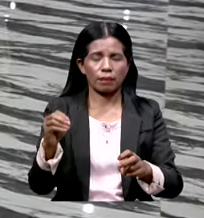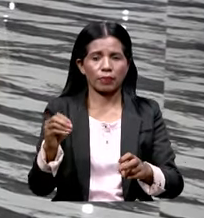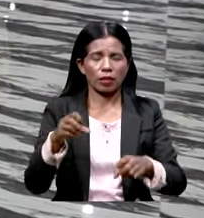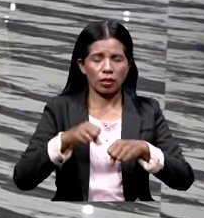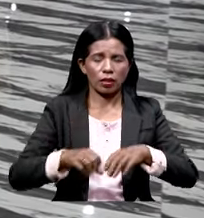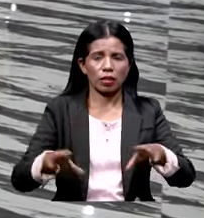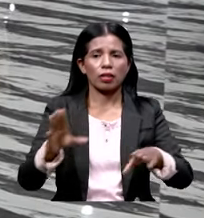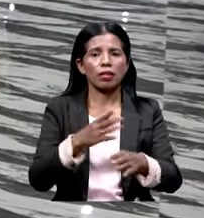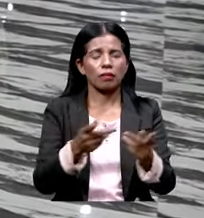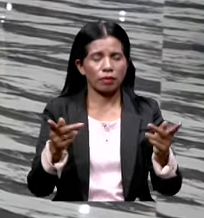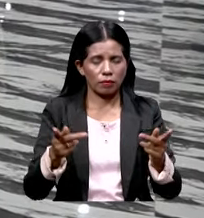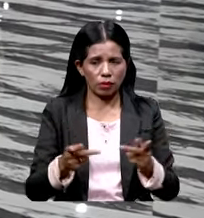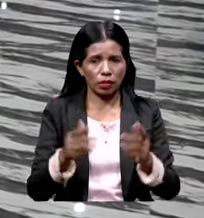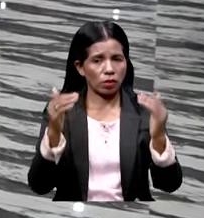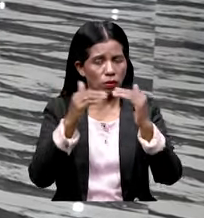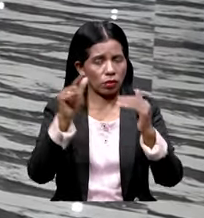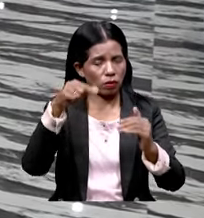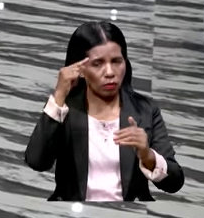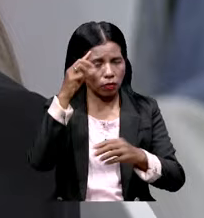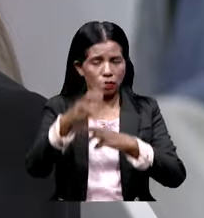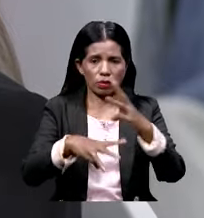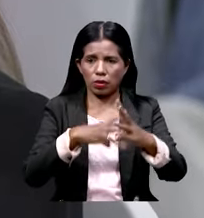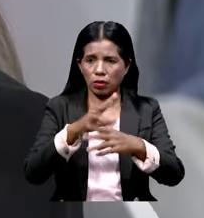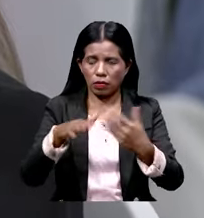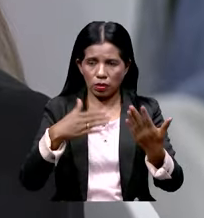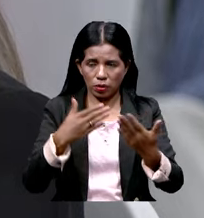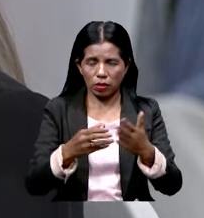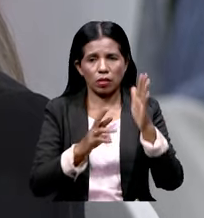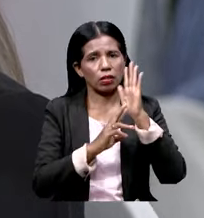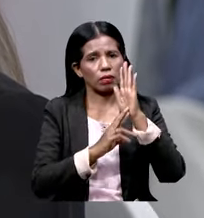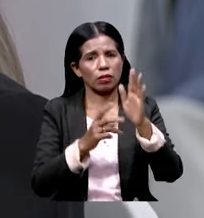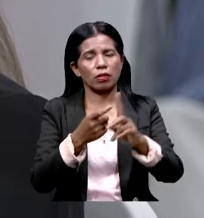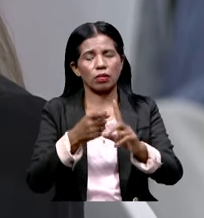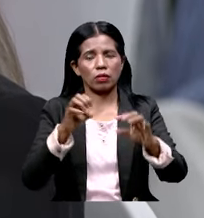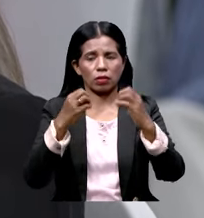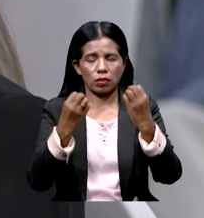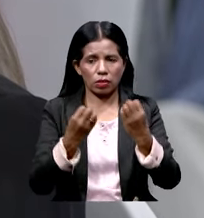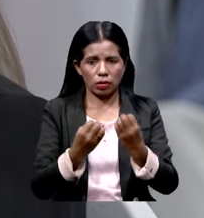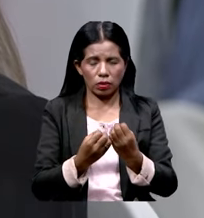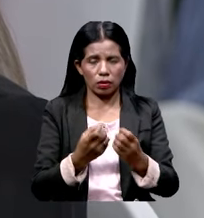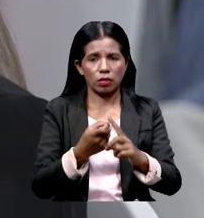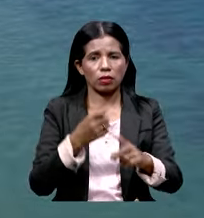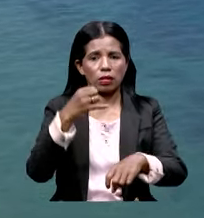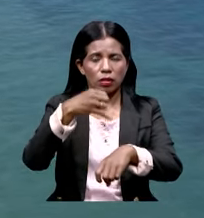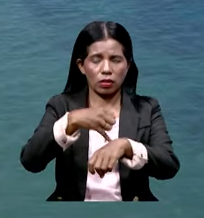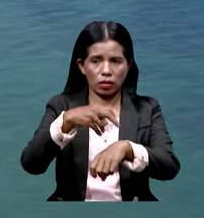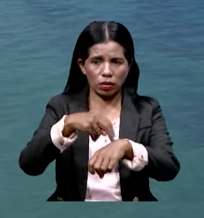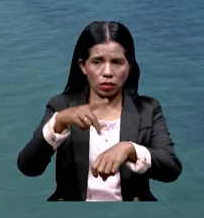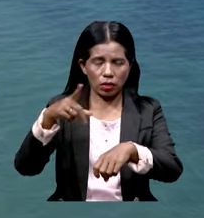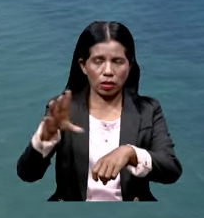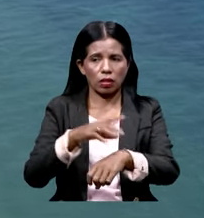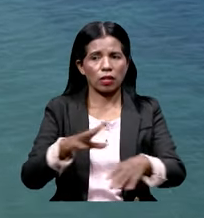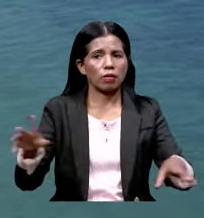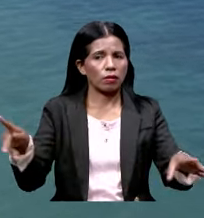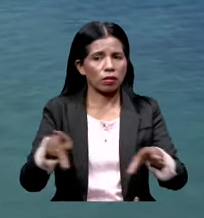potensial iha nebe reunian gubernante mundial sira no representante husi organisasi regional no internasional nomos